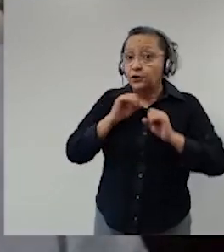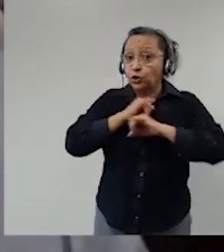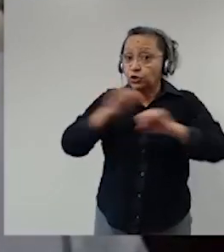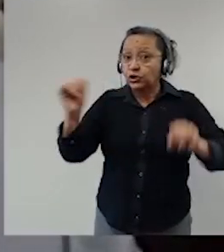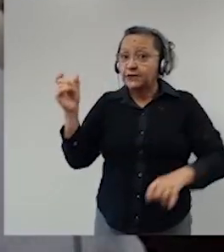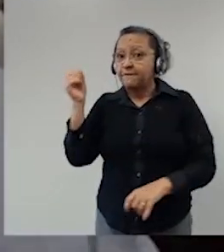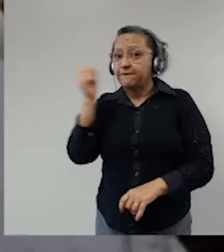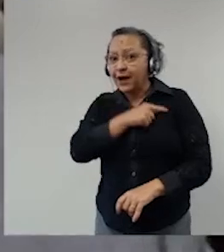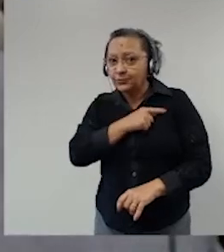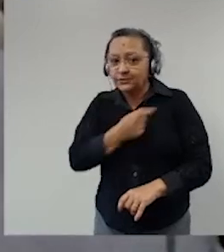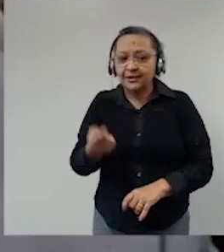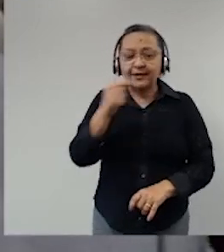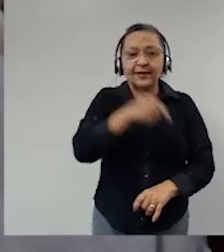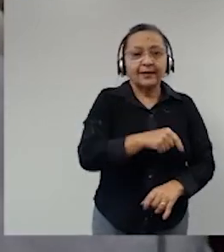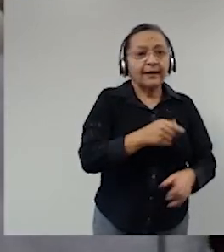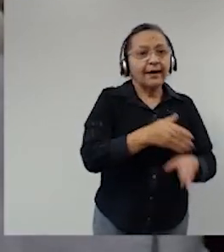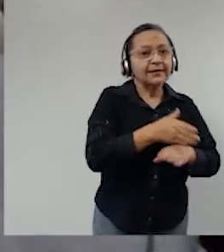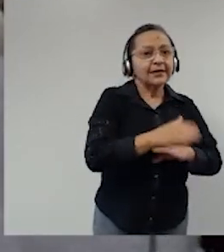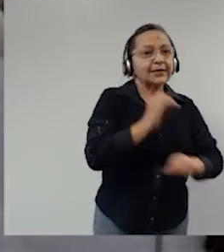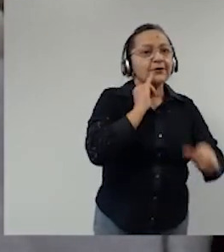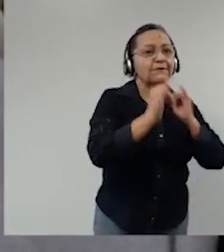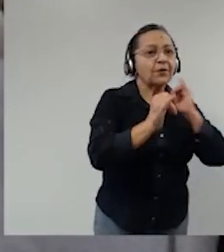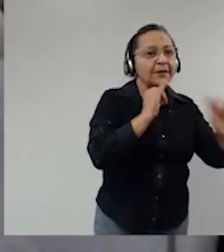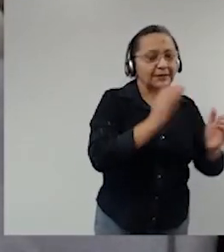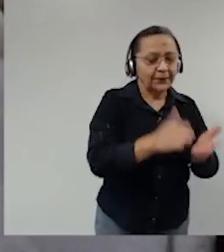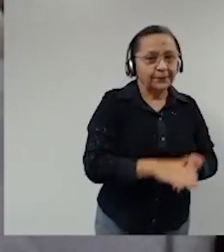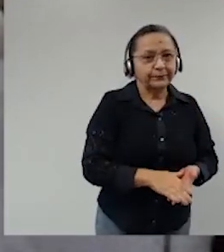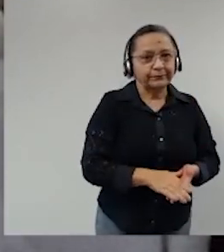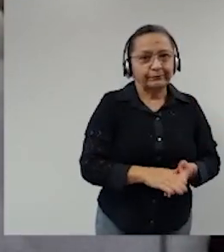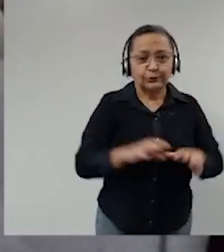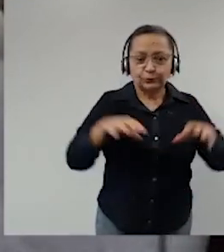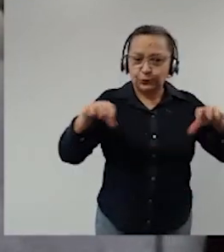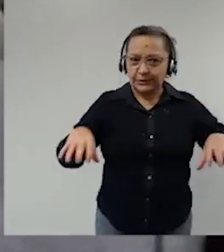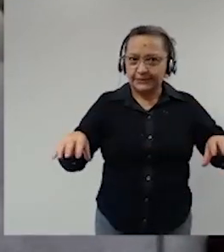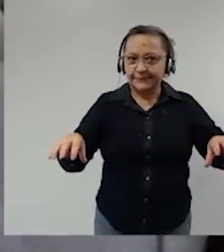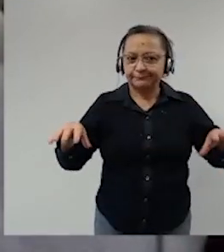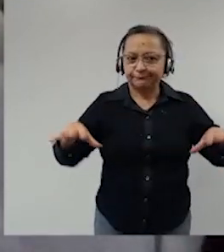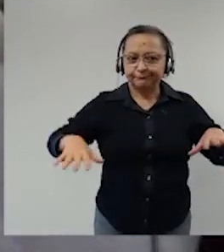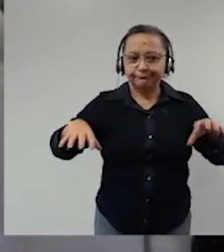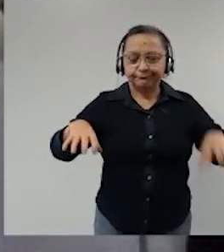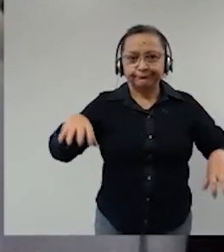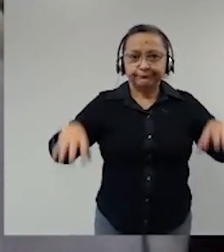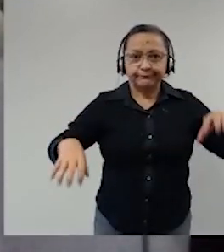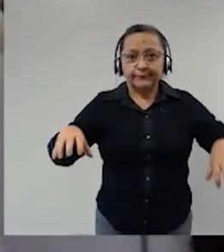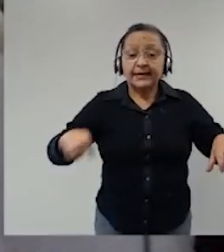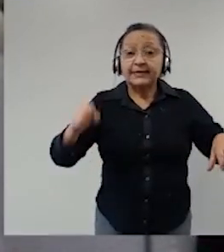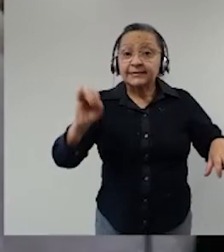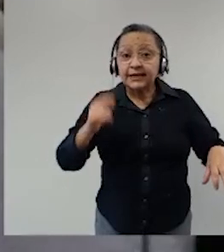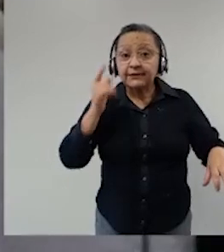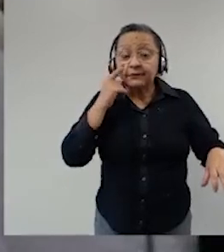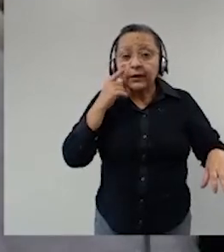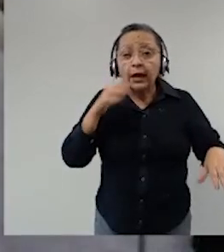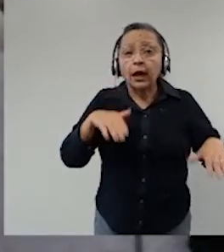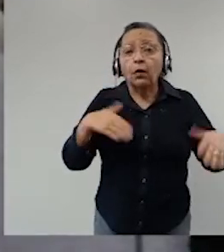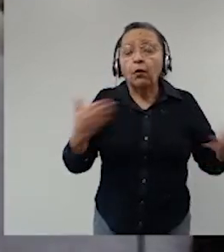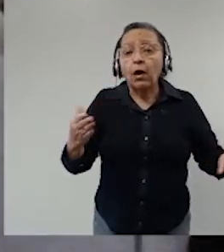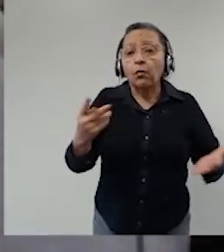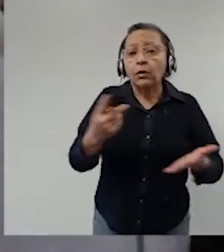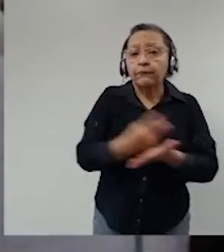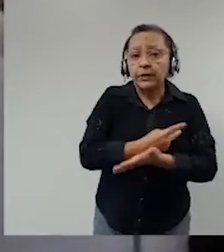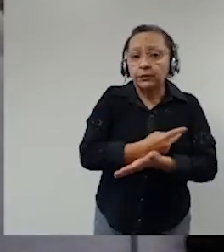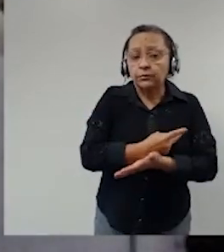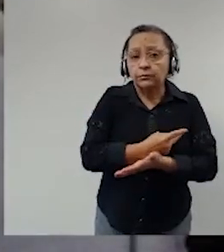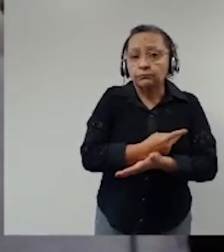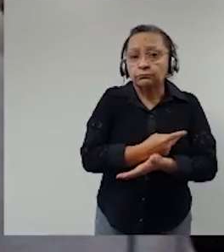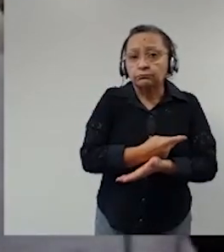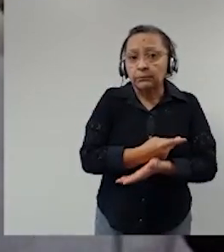Se formos ver assim, qual seria o efeito colateral pernicioso da